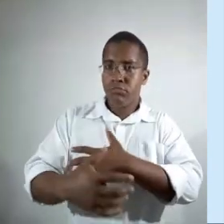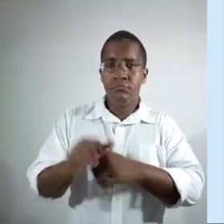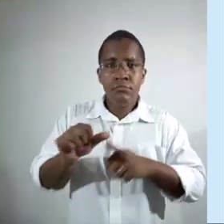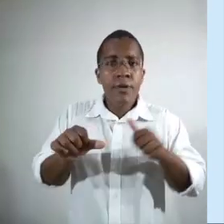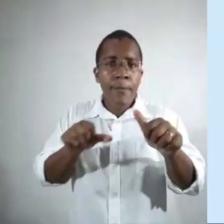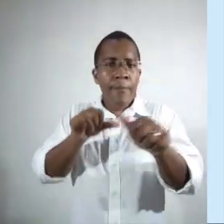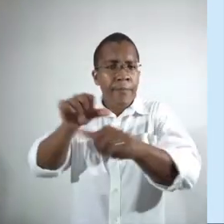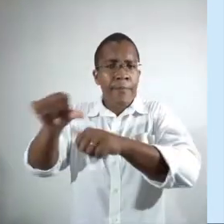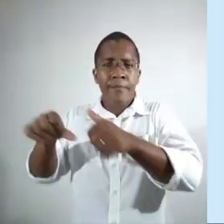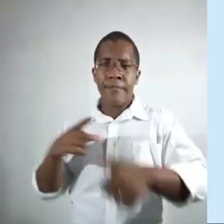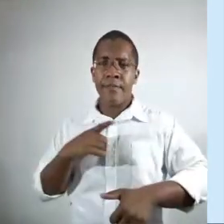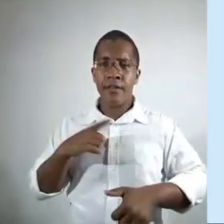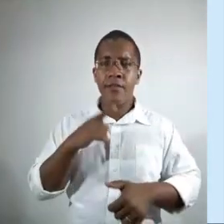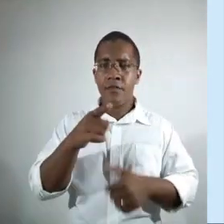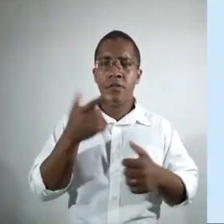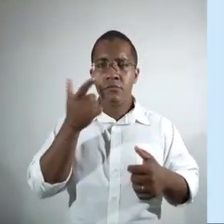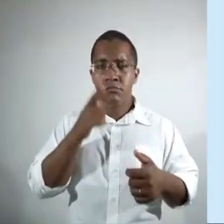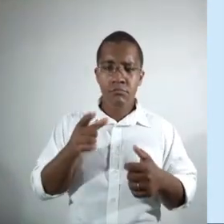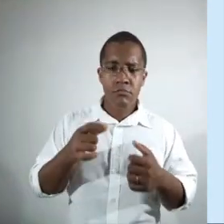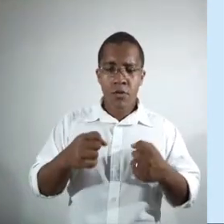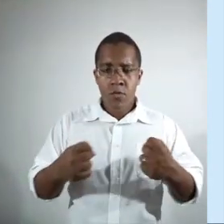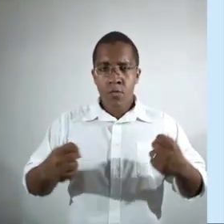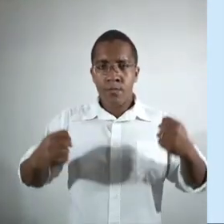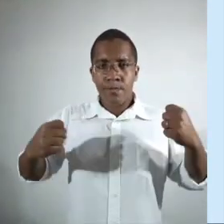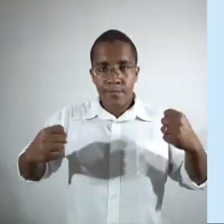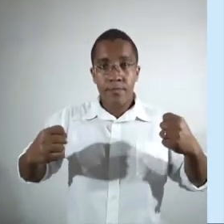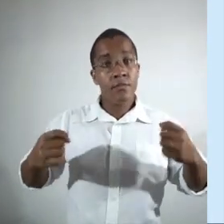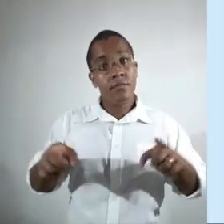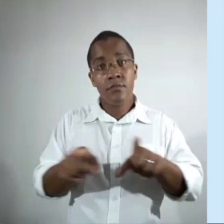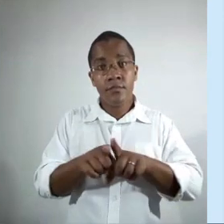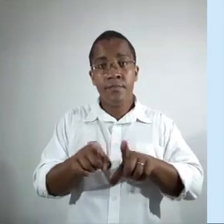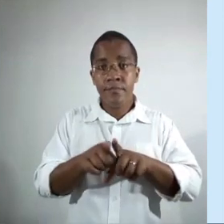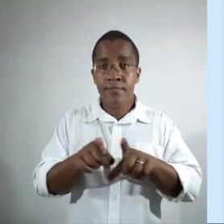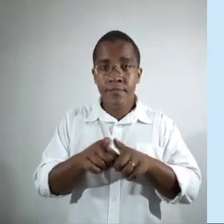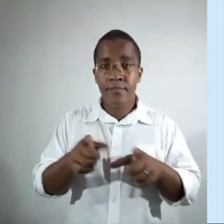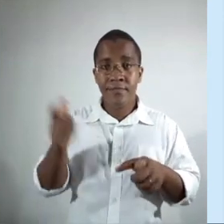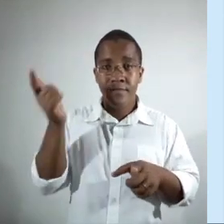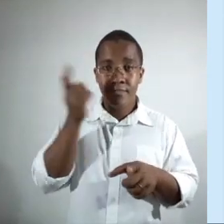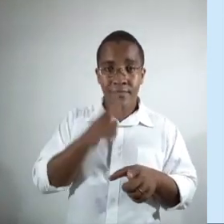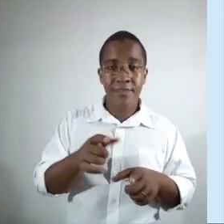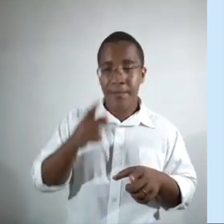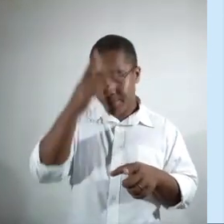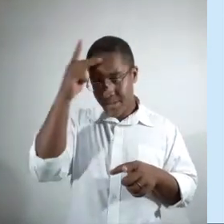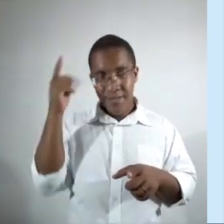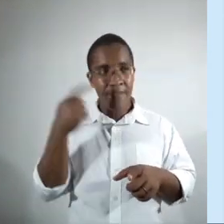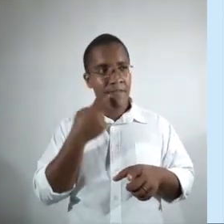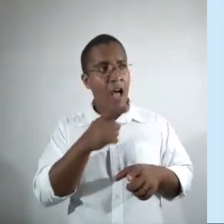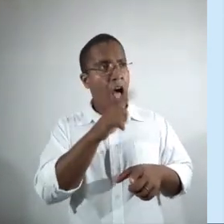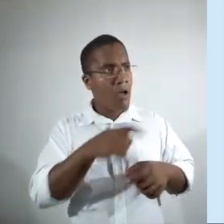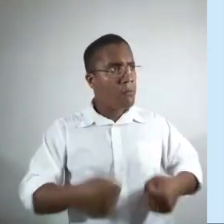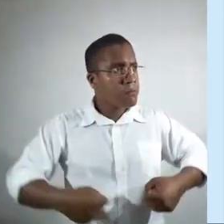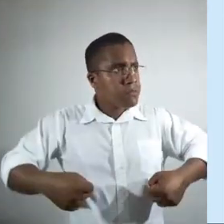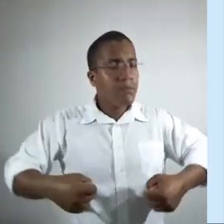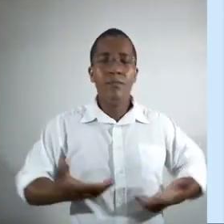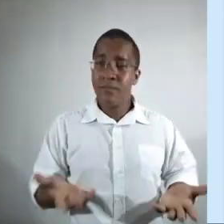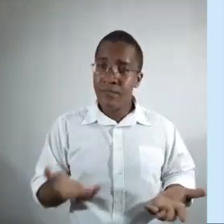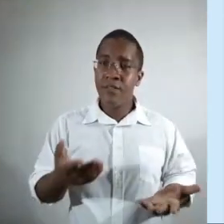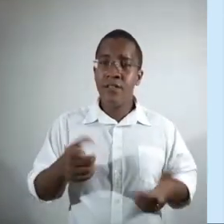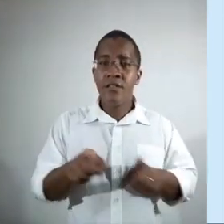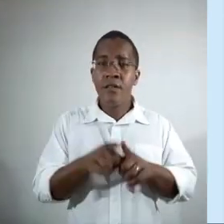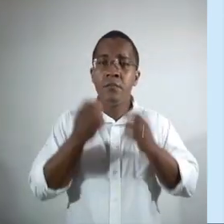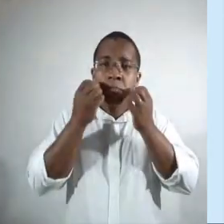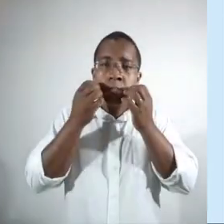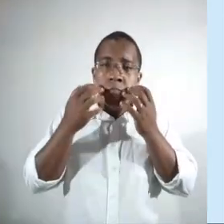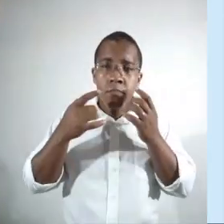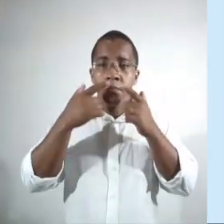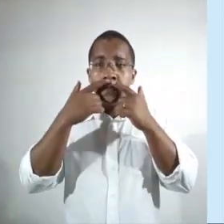se alternar, vai lhe dar mais forma física, mas vai ganhar corpo, como dizem, né, os parentes da gente, e, consequentemente, os